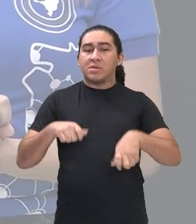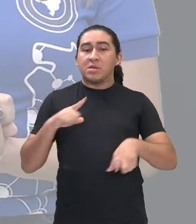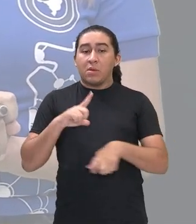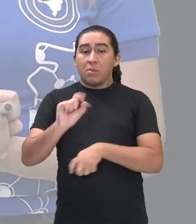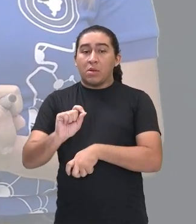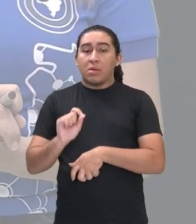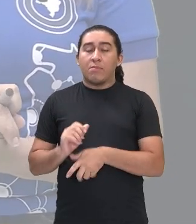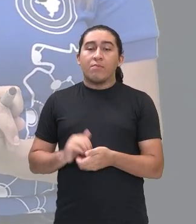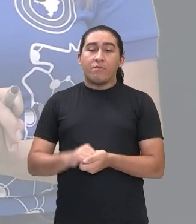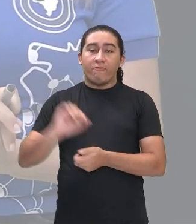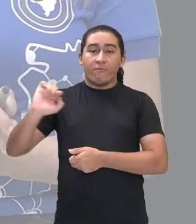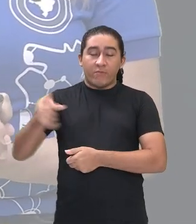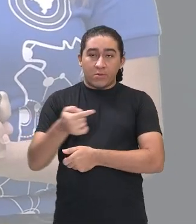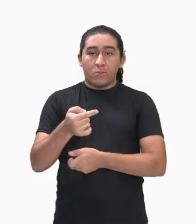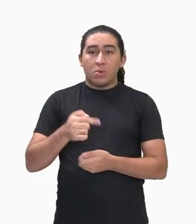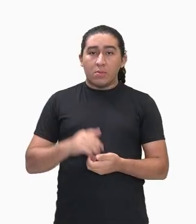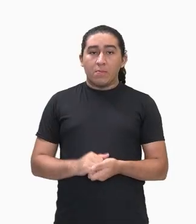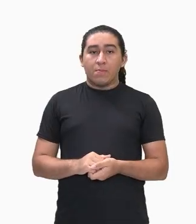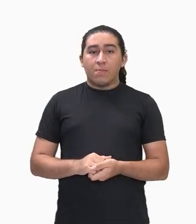de vírgula.